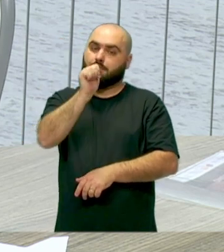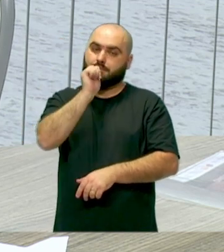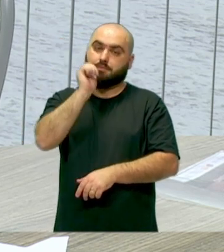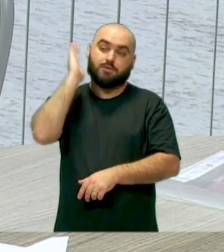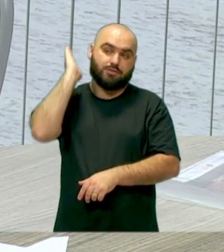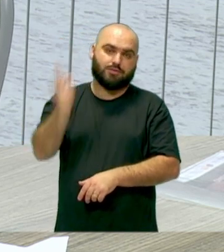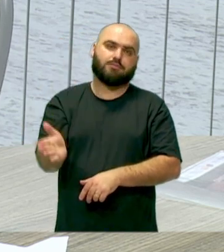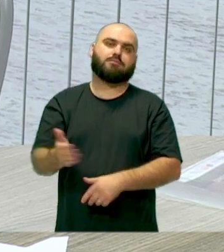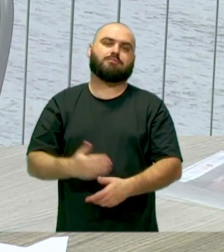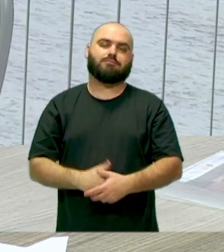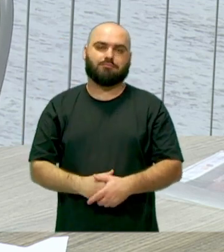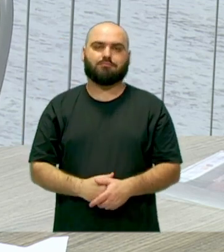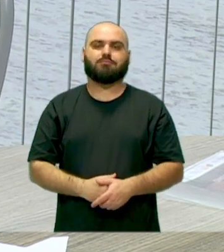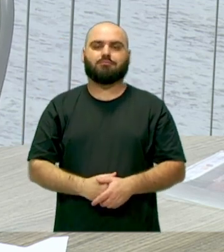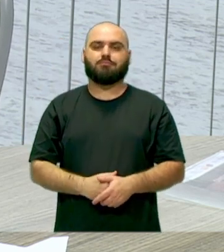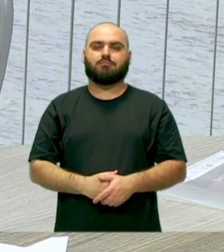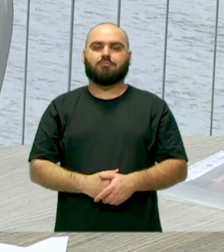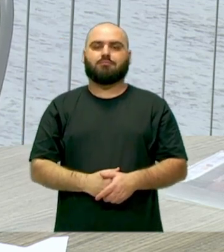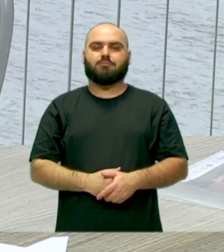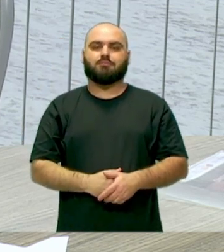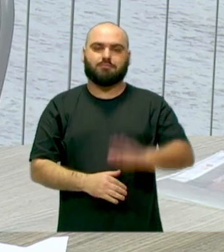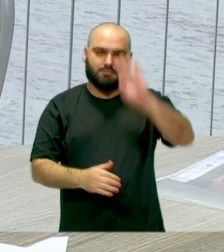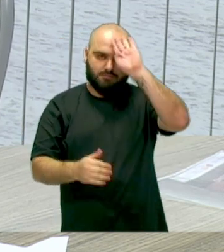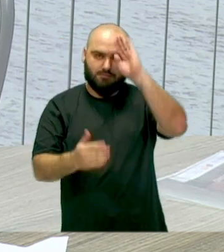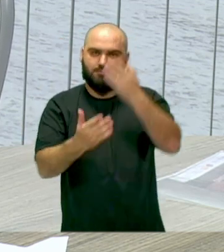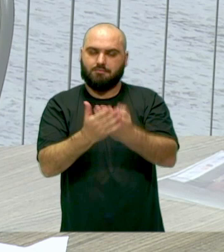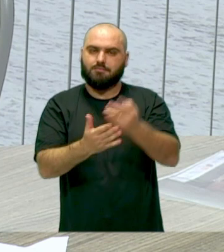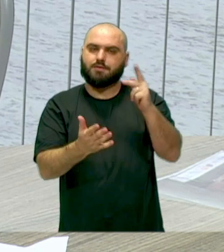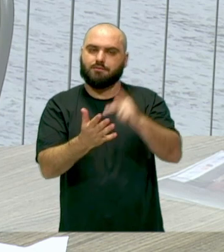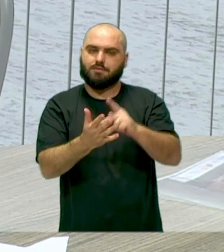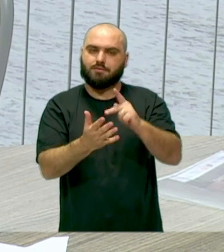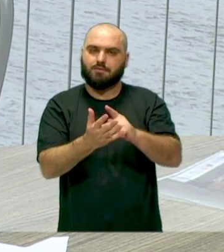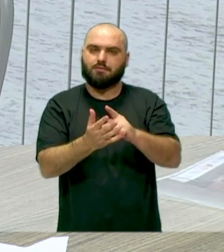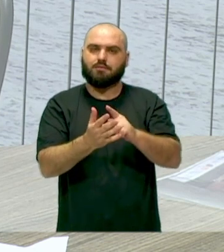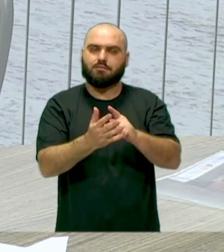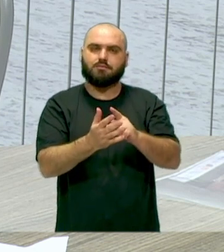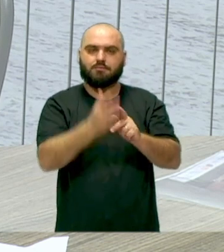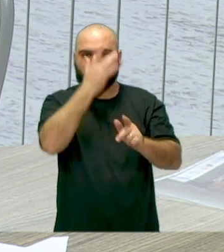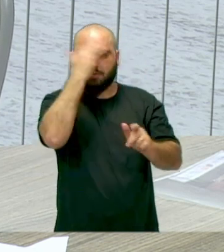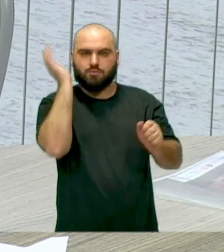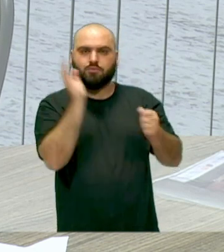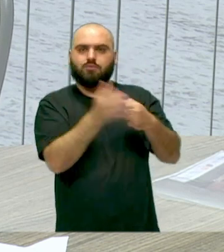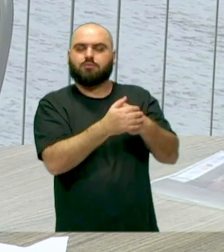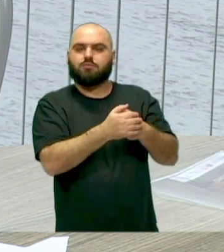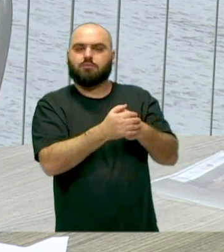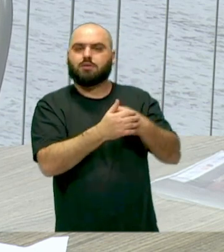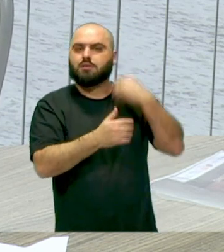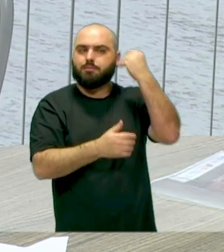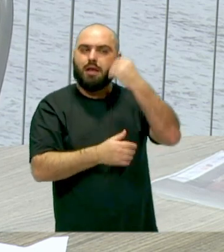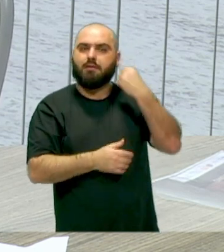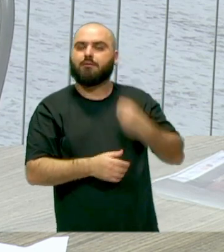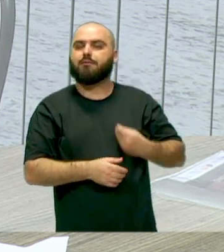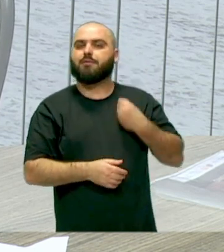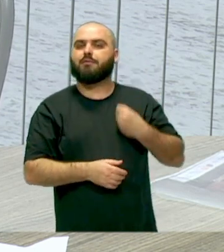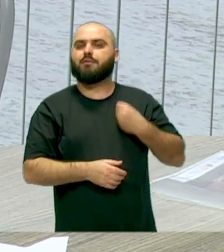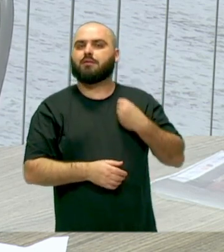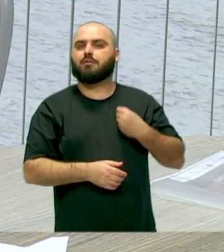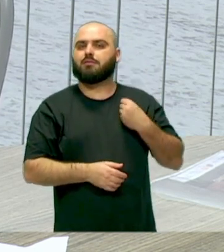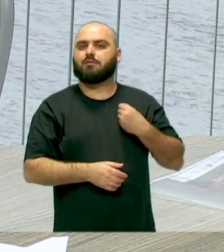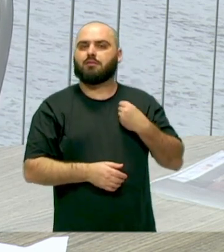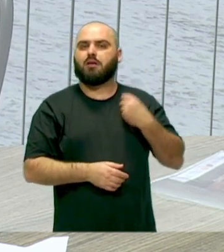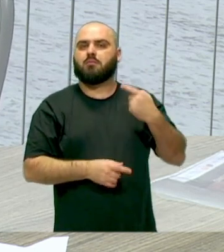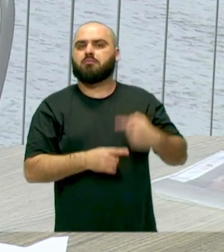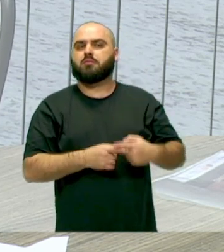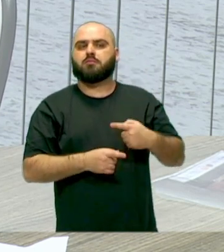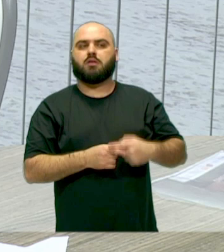Entende? Por isso eu acredito muito nos programas de anônimos, que são experiências vivas. Se não é porque é sem